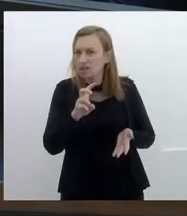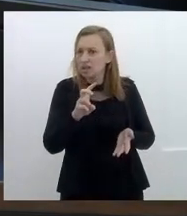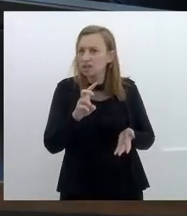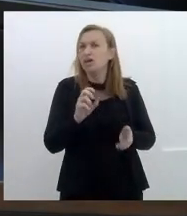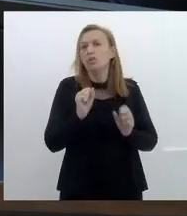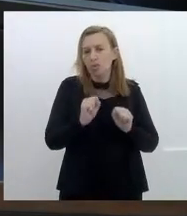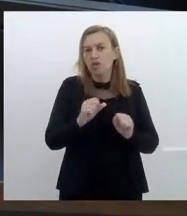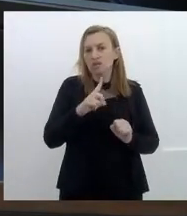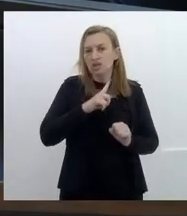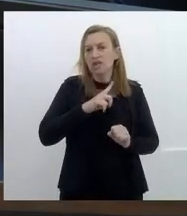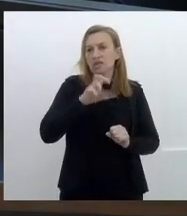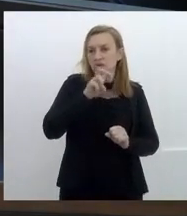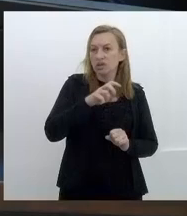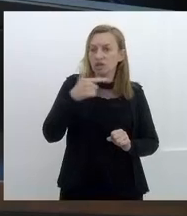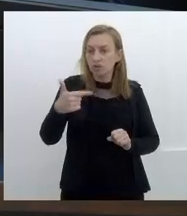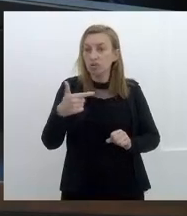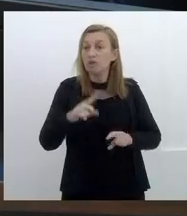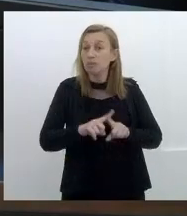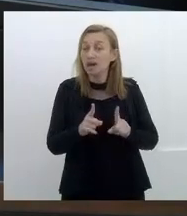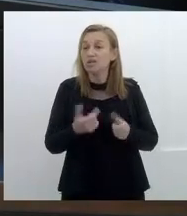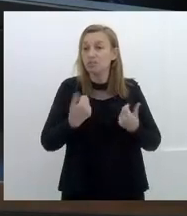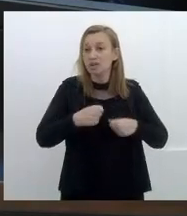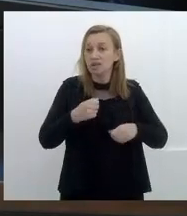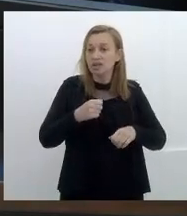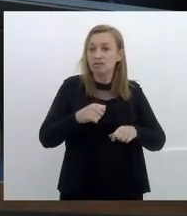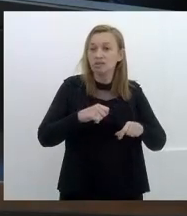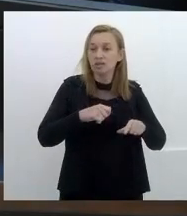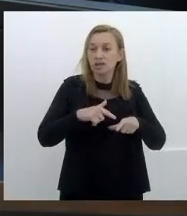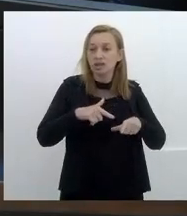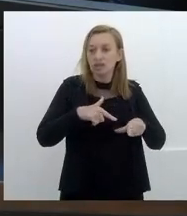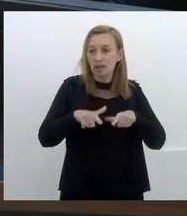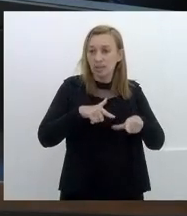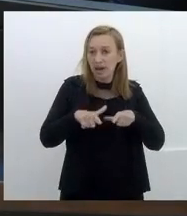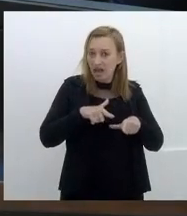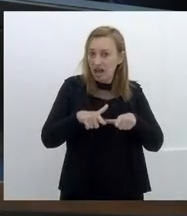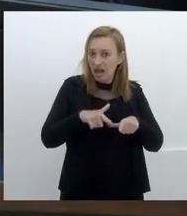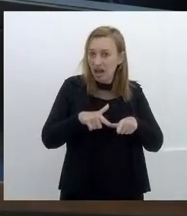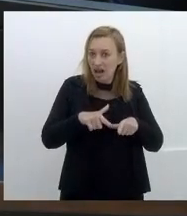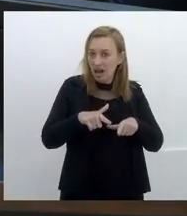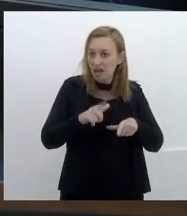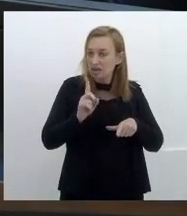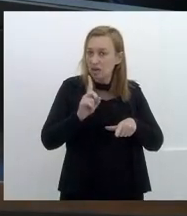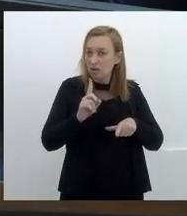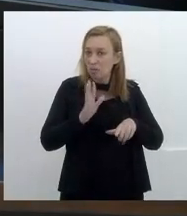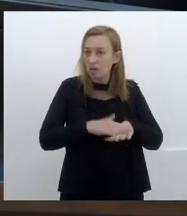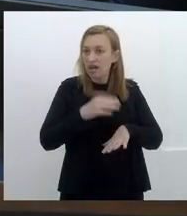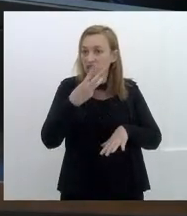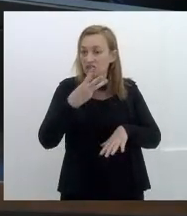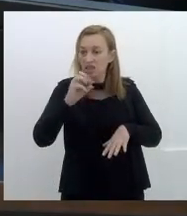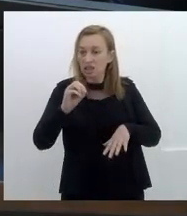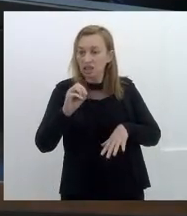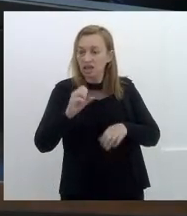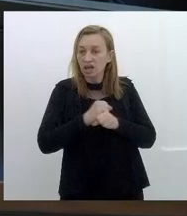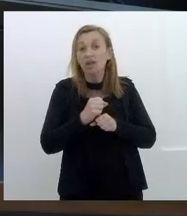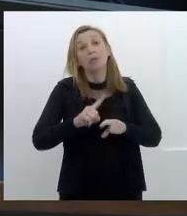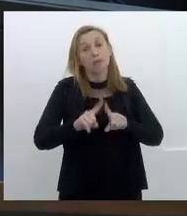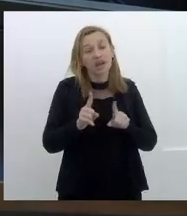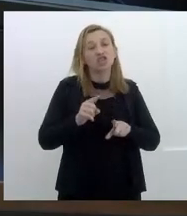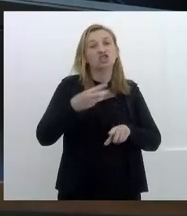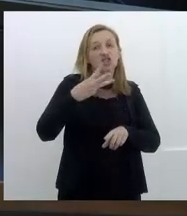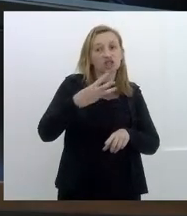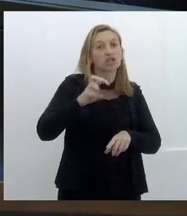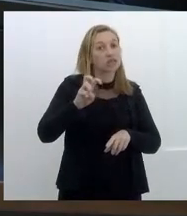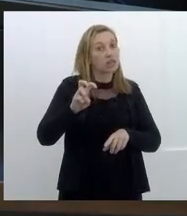ter posso ter 52 anos mas eu vou ter que trabalhar não mais se eu for homem não mais 30 anos mais 35 porque